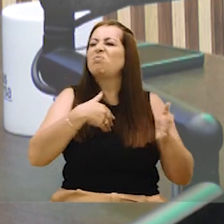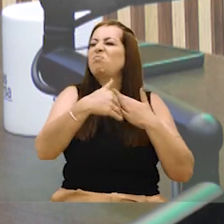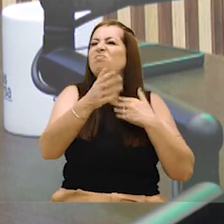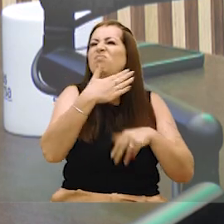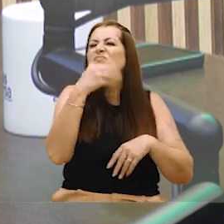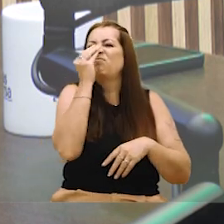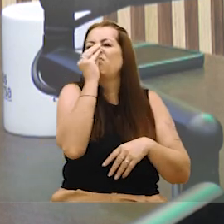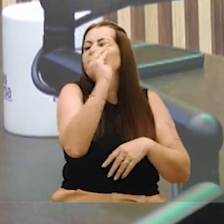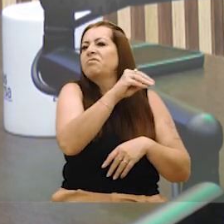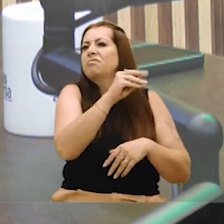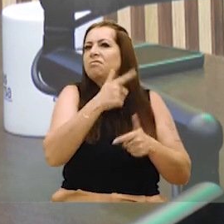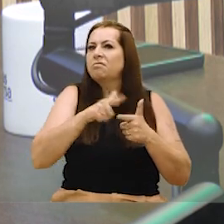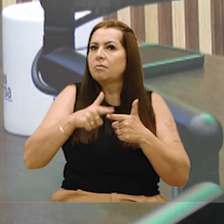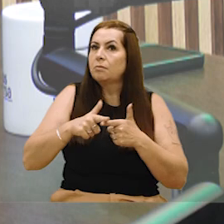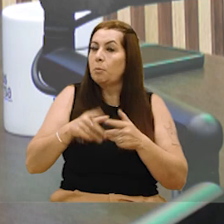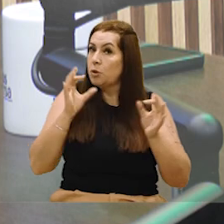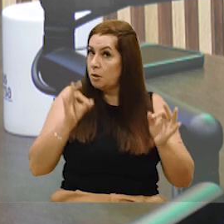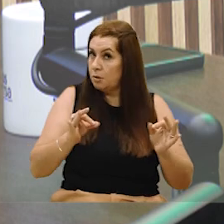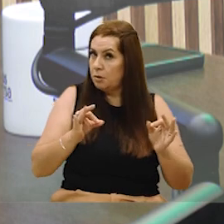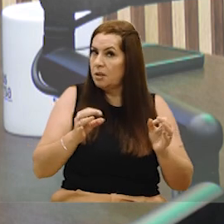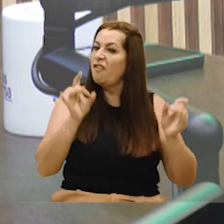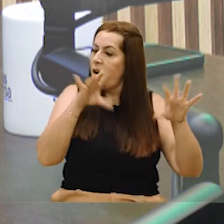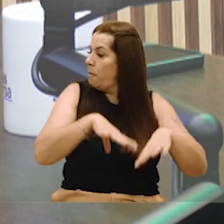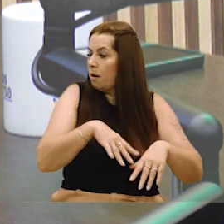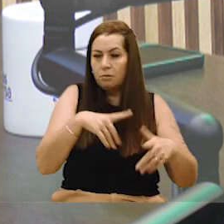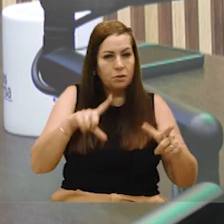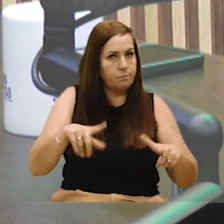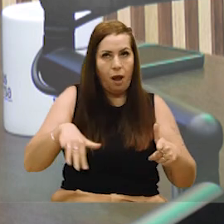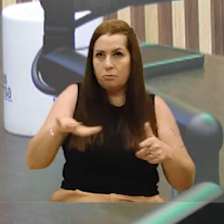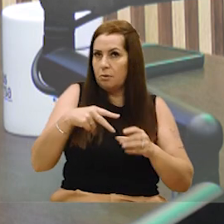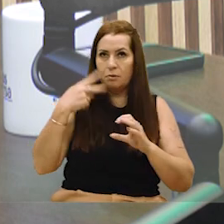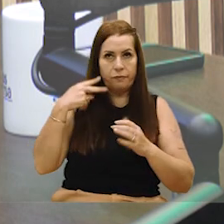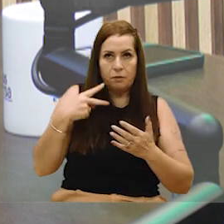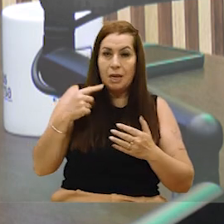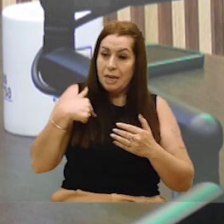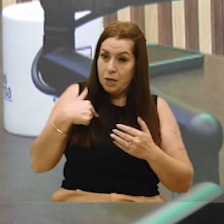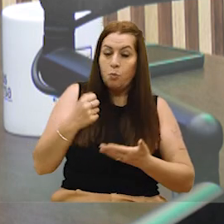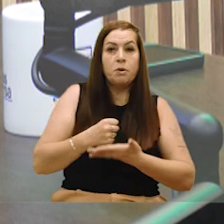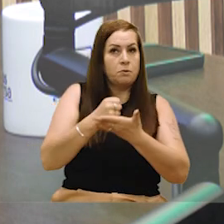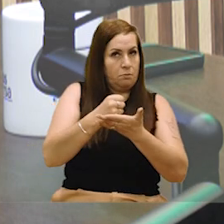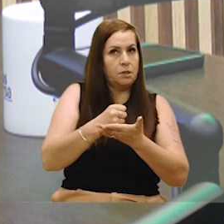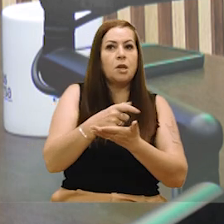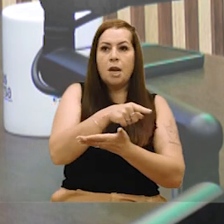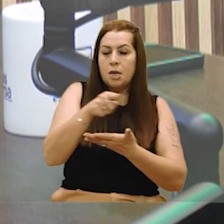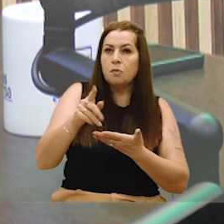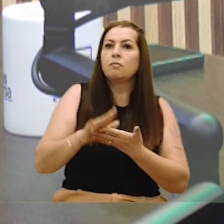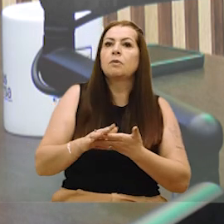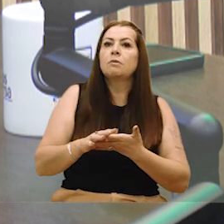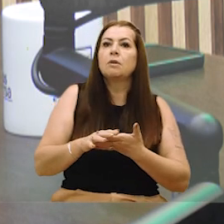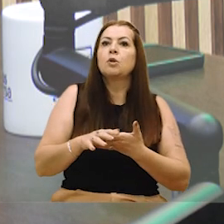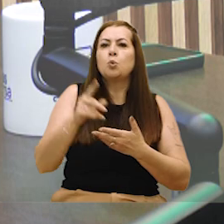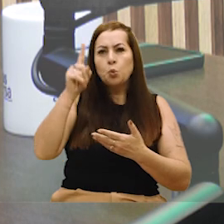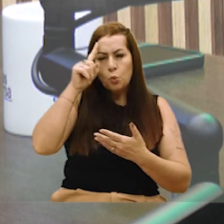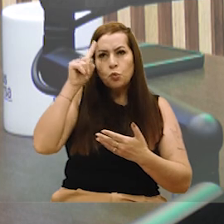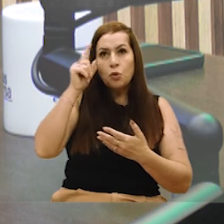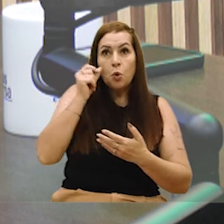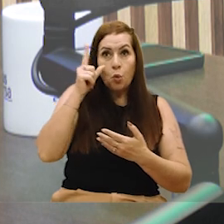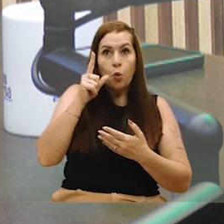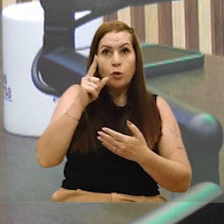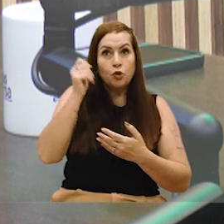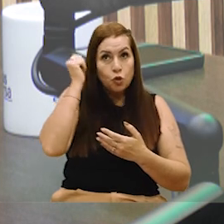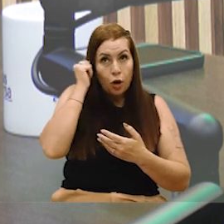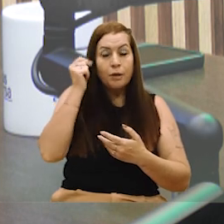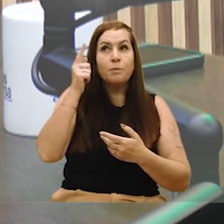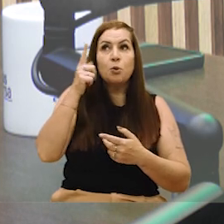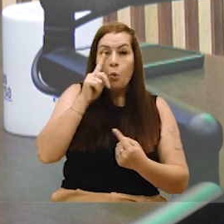acordar, que se dane os problemas. Pode ter certeza que eu vou abandonar esse espaço. Mas eu e a minha assessoria, né, todo dia a